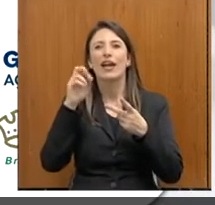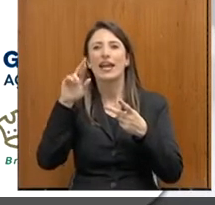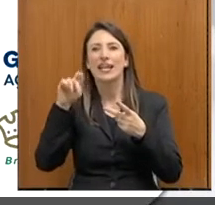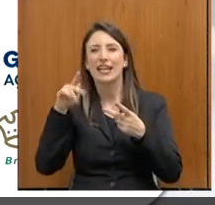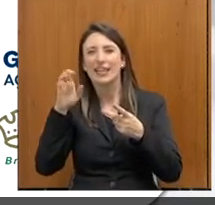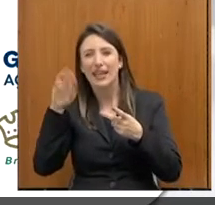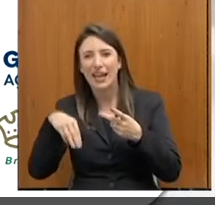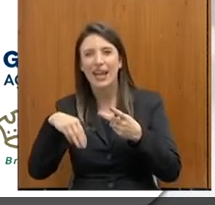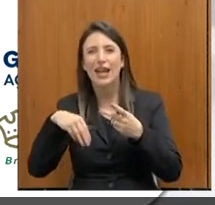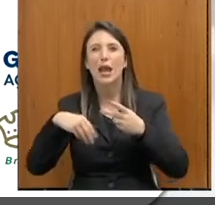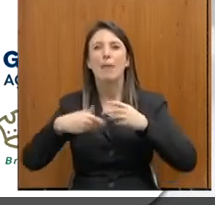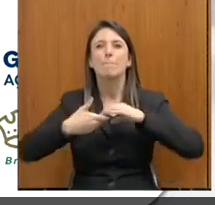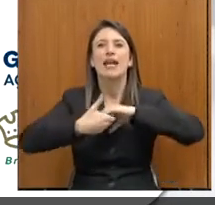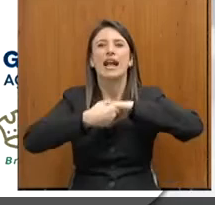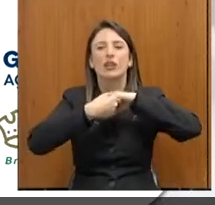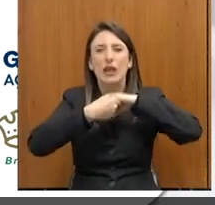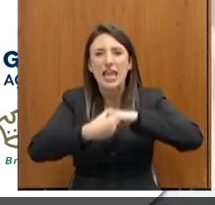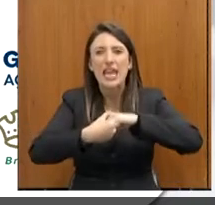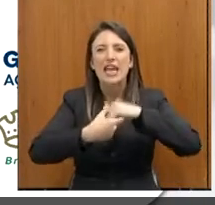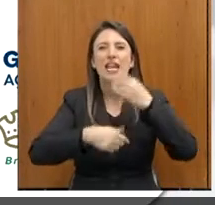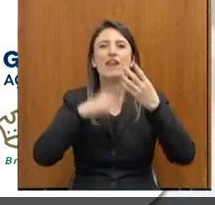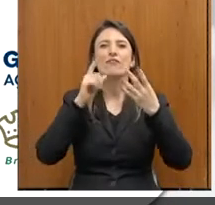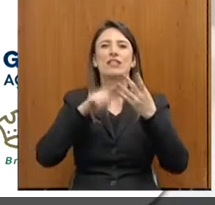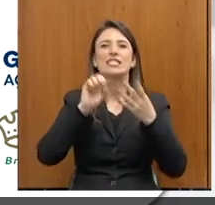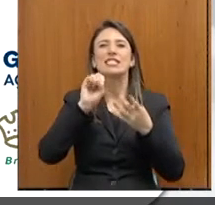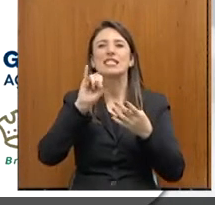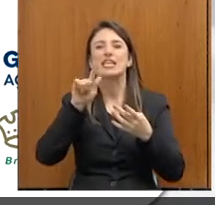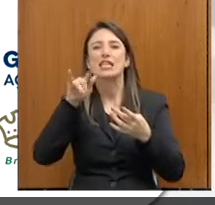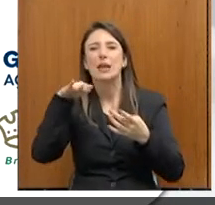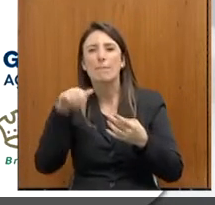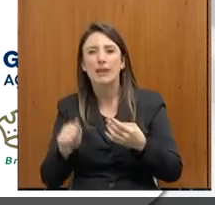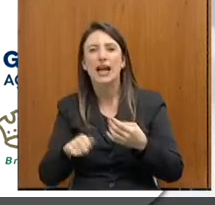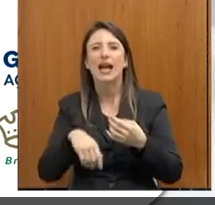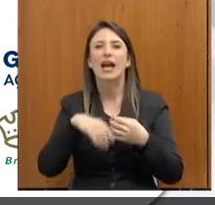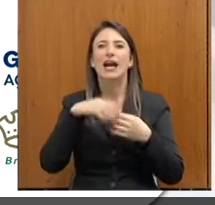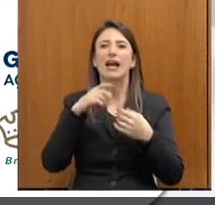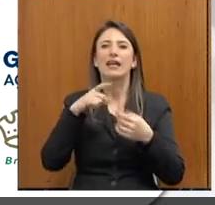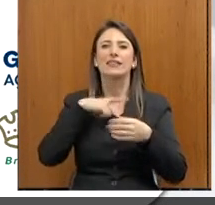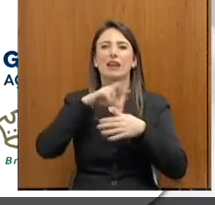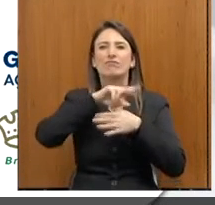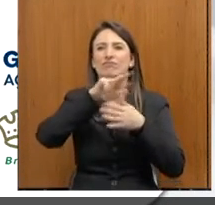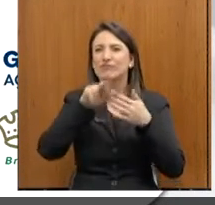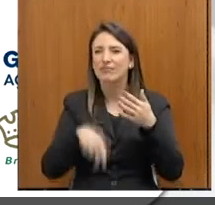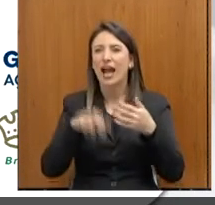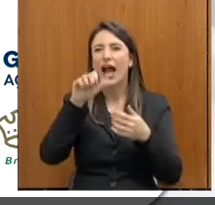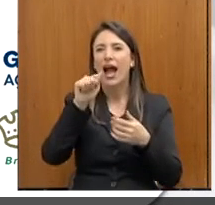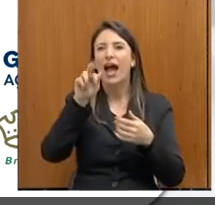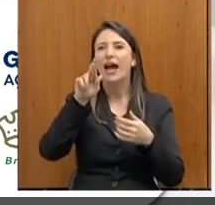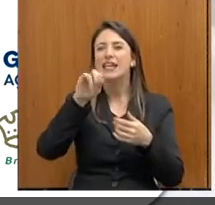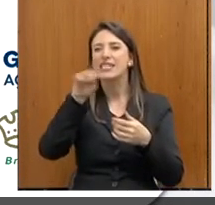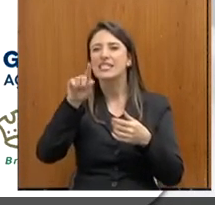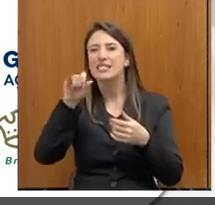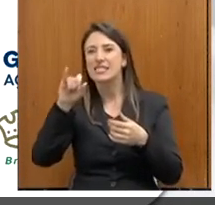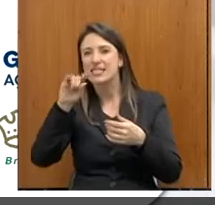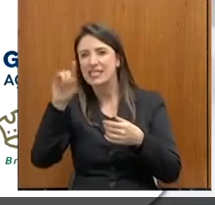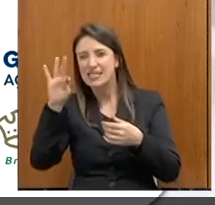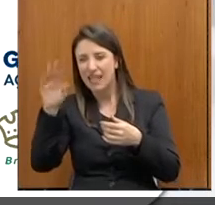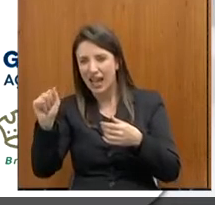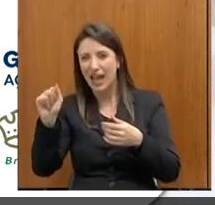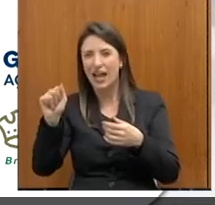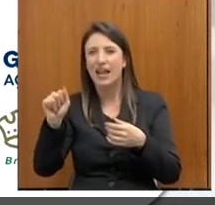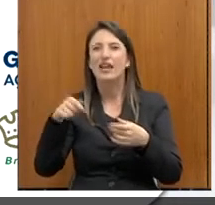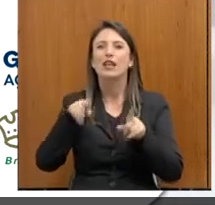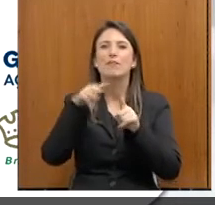MercadoLivre Sigma no nosso Jequitinhonha que nos orgulha muito arizia em Pouso Alegre que vai fornecer